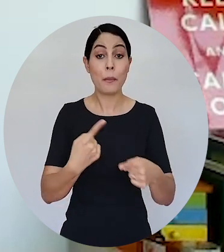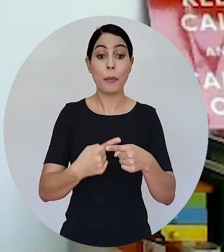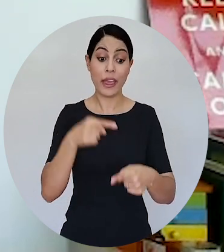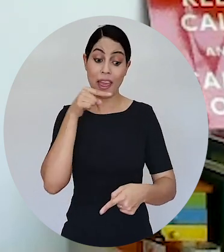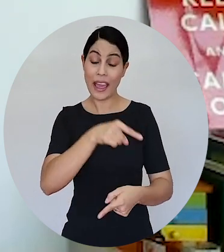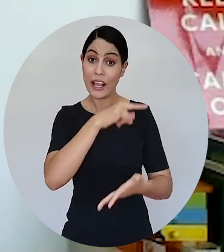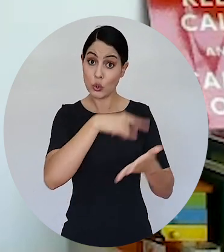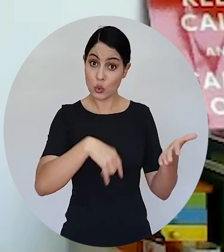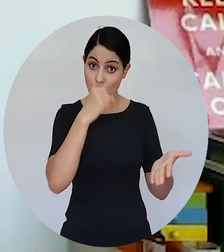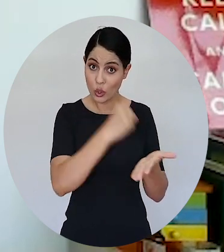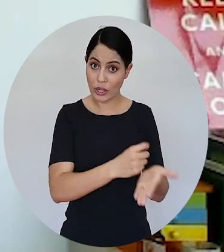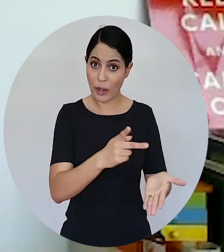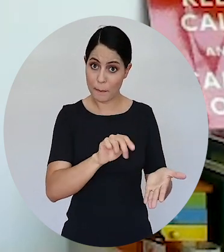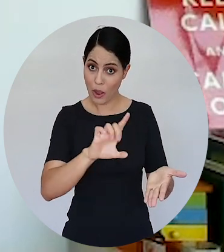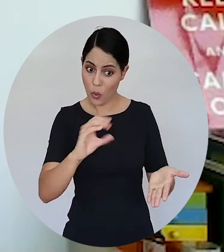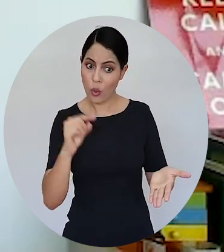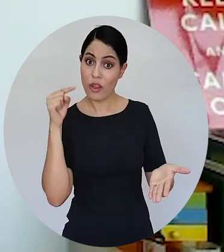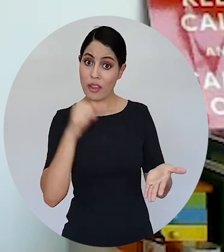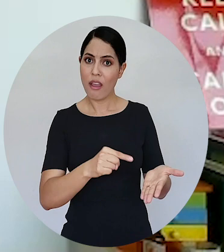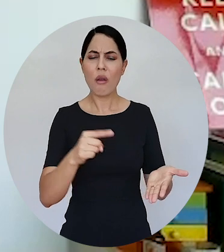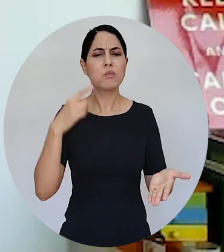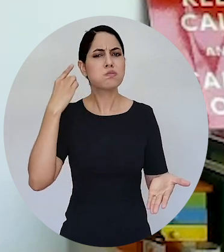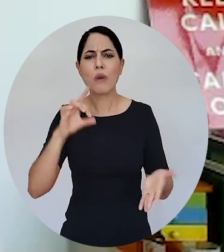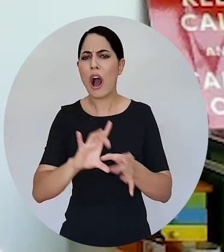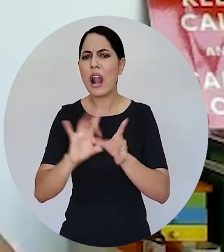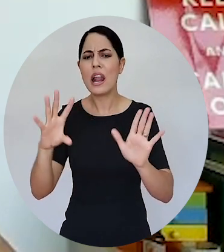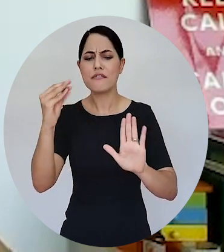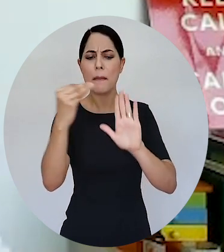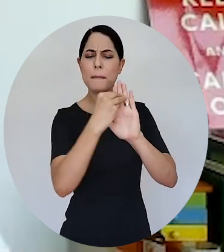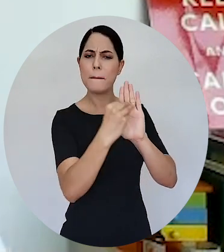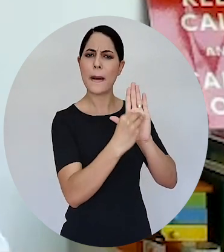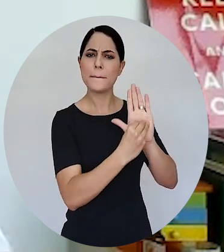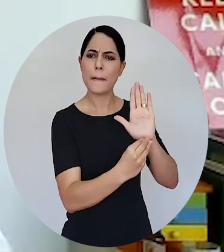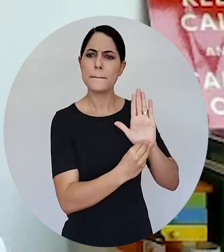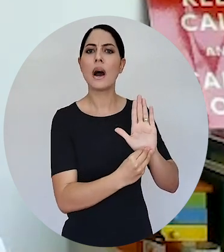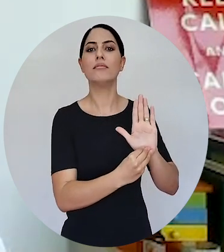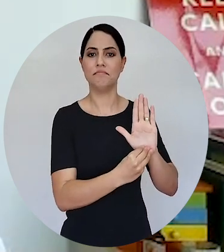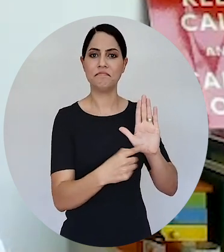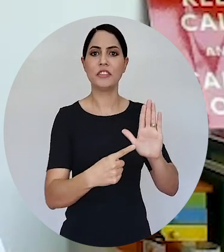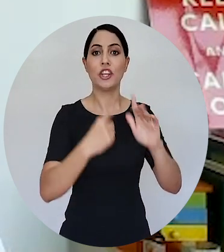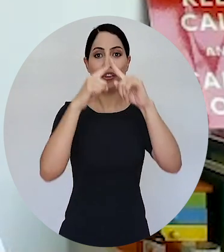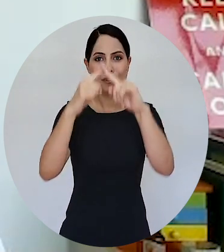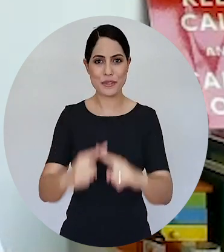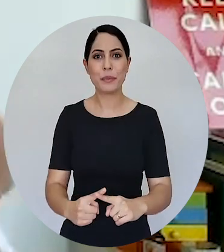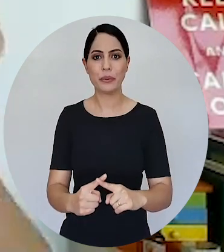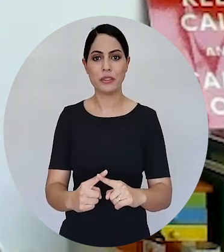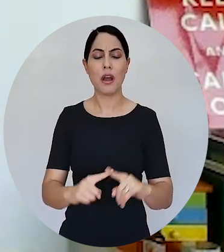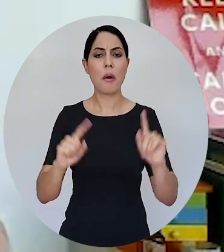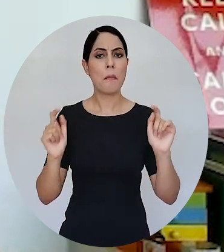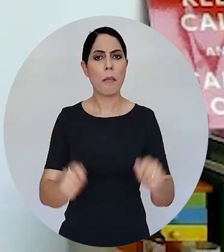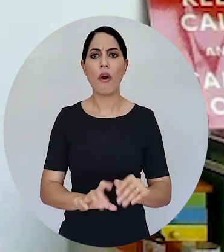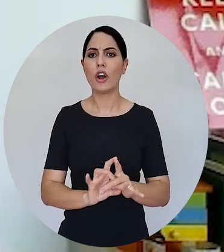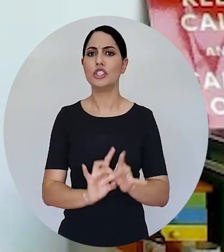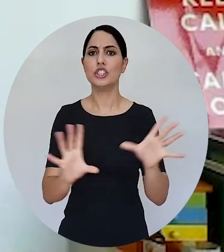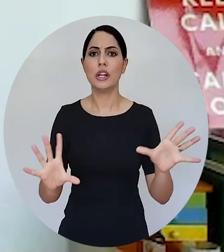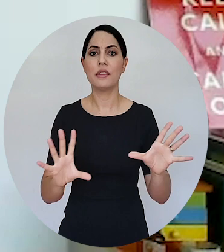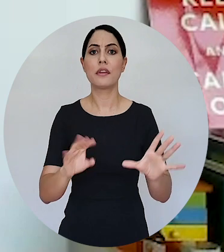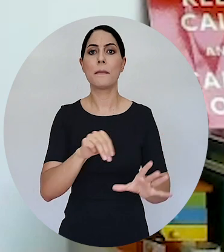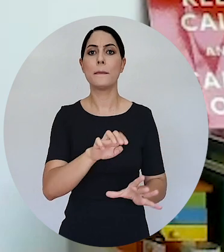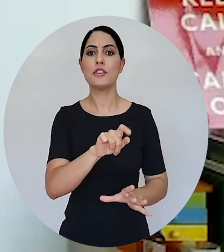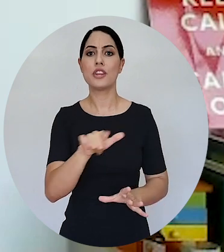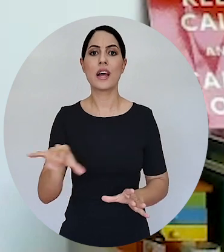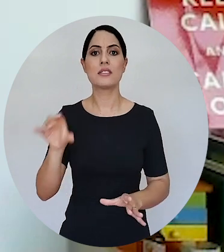é nos contratos que os advogados podem incluir as cláusulas de resolução de disputas e colocarem ali